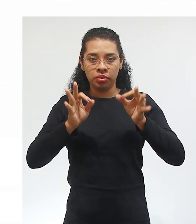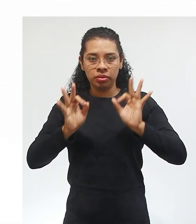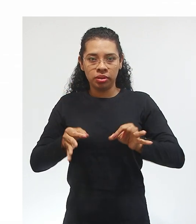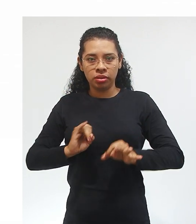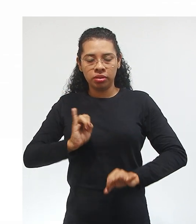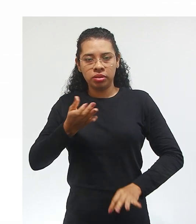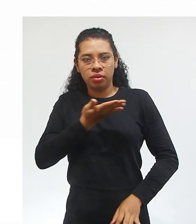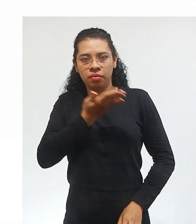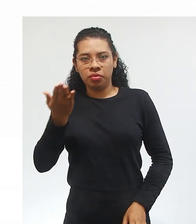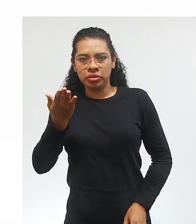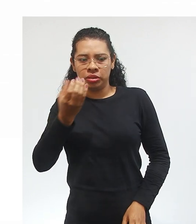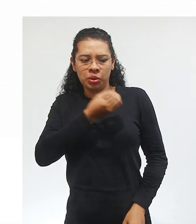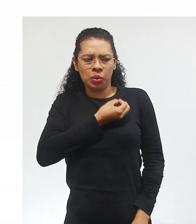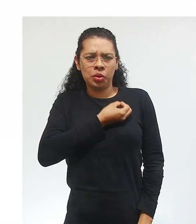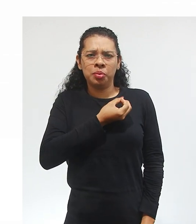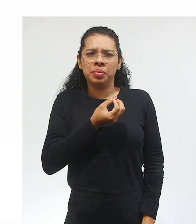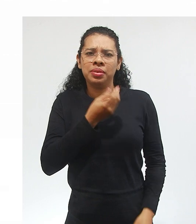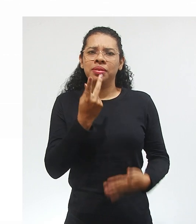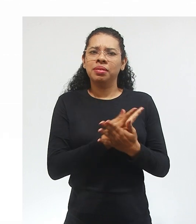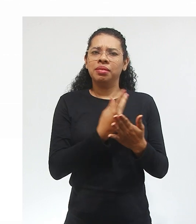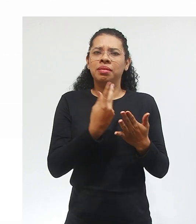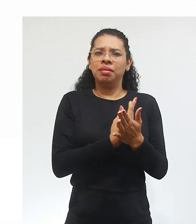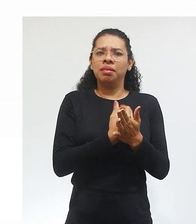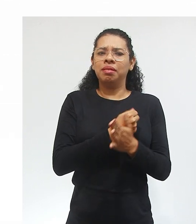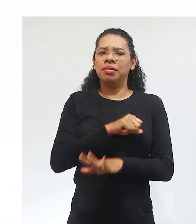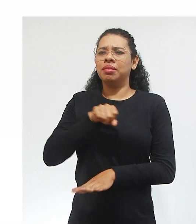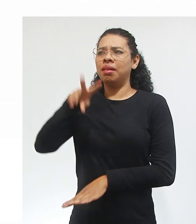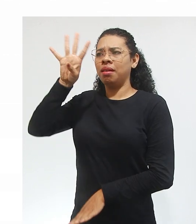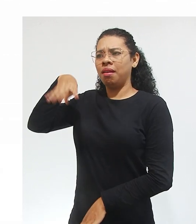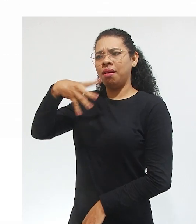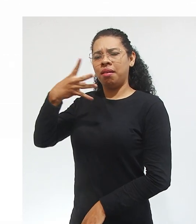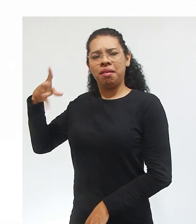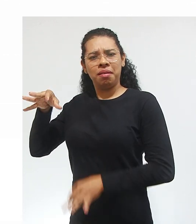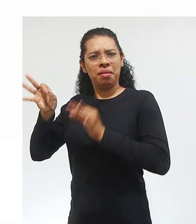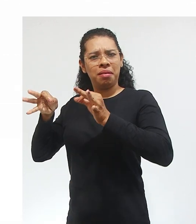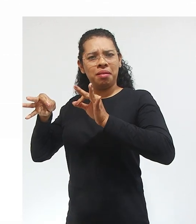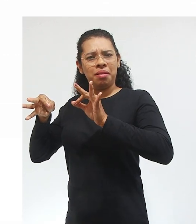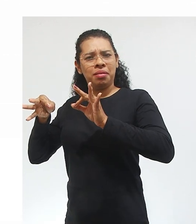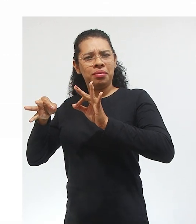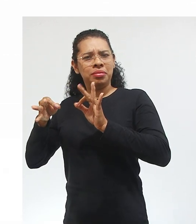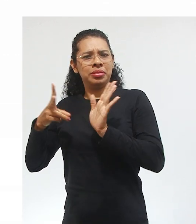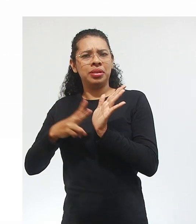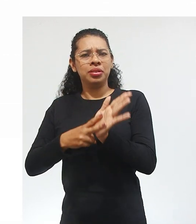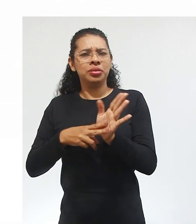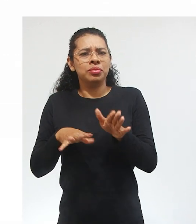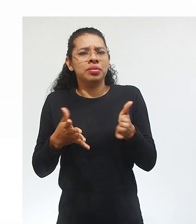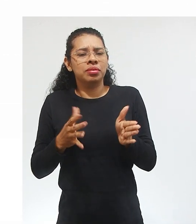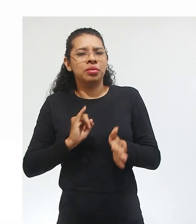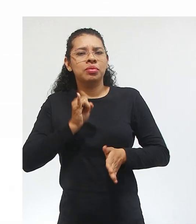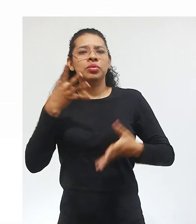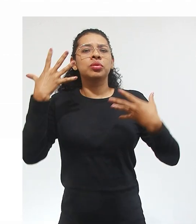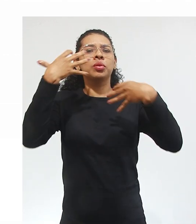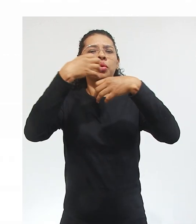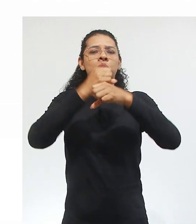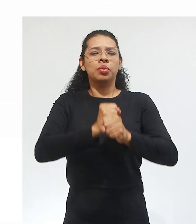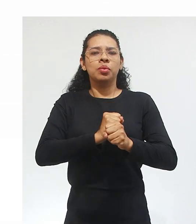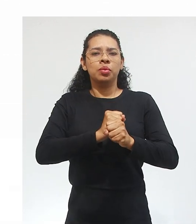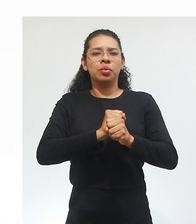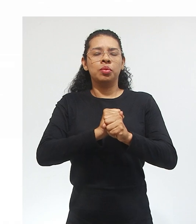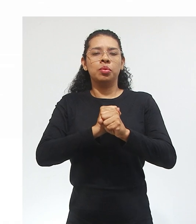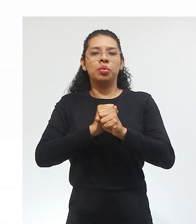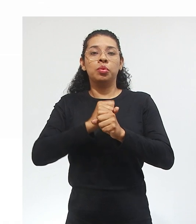fez um lançamento errado lá, trocou as coisas e aqui bater igual, né? No final, lá quando você estiver apurando o